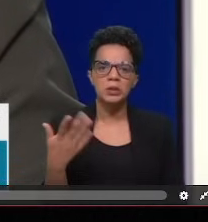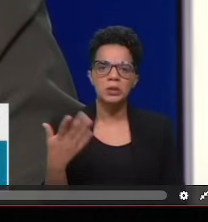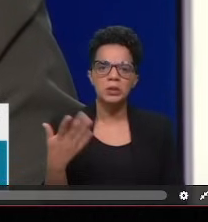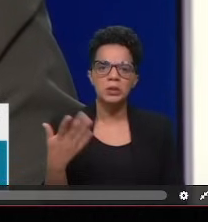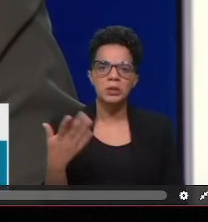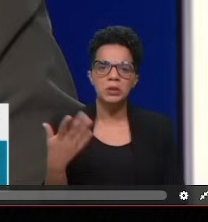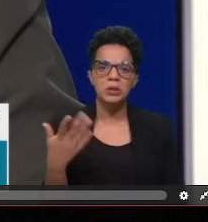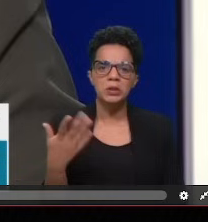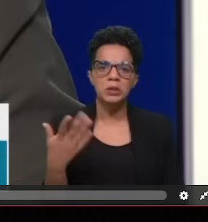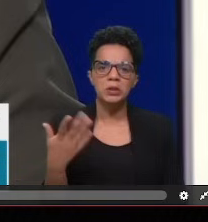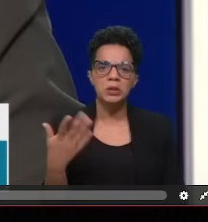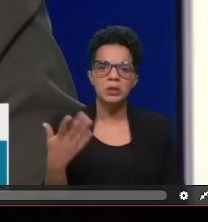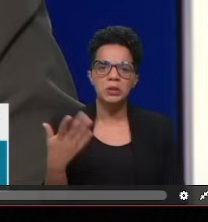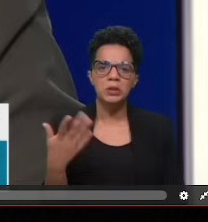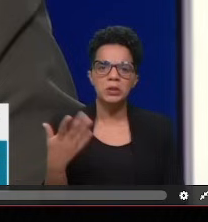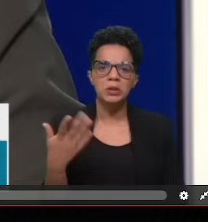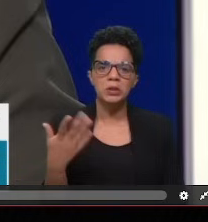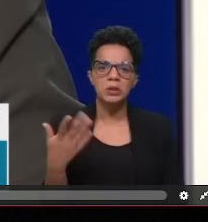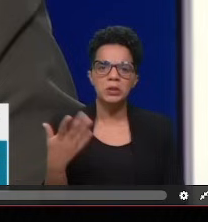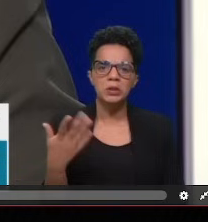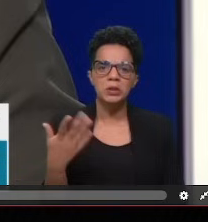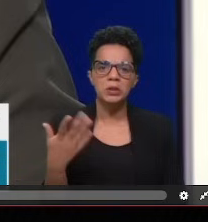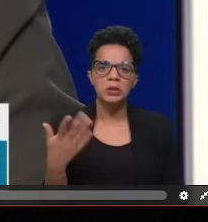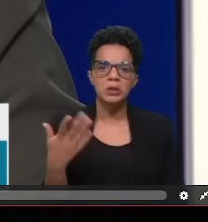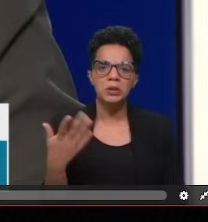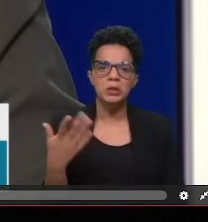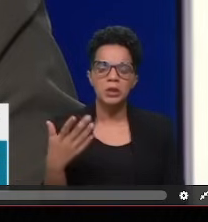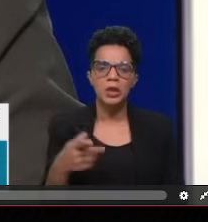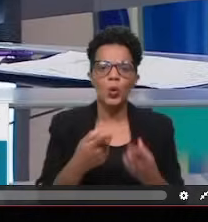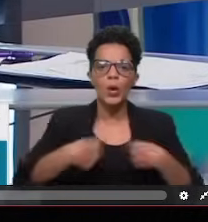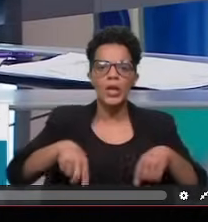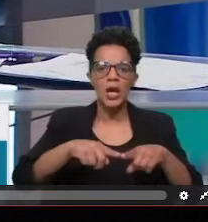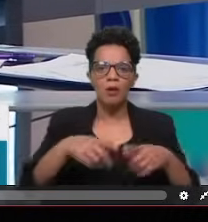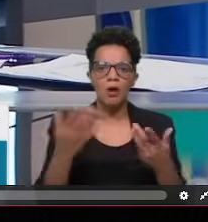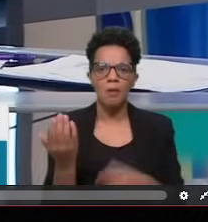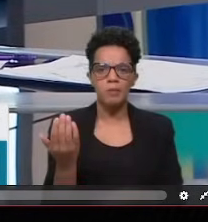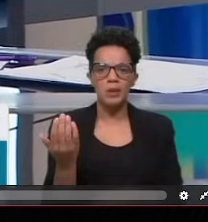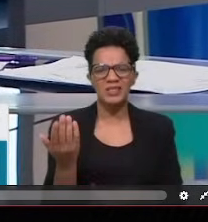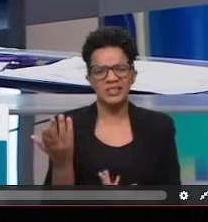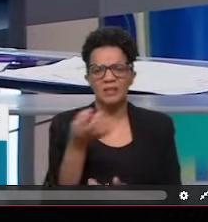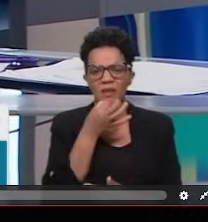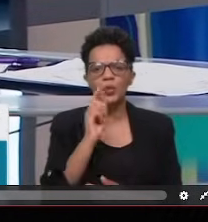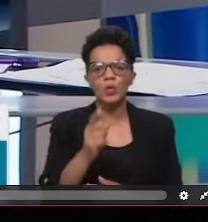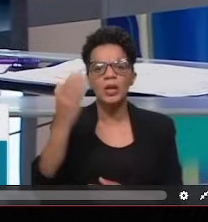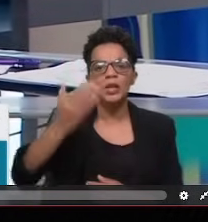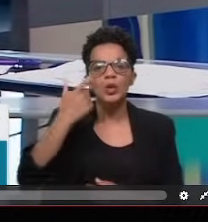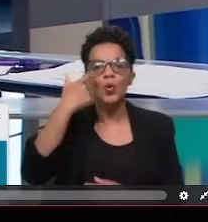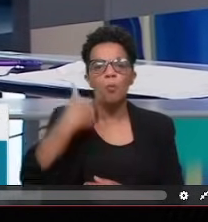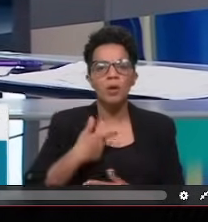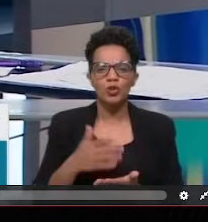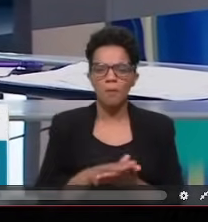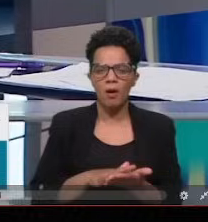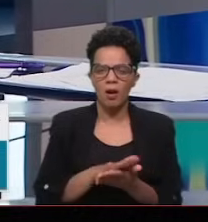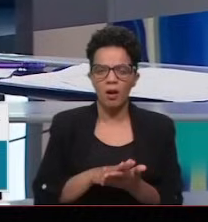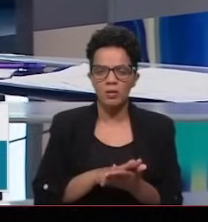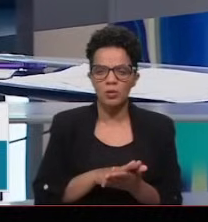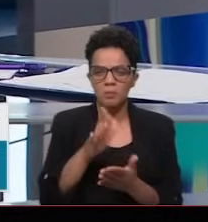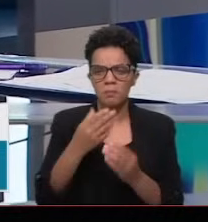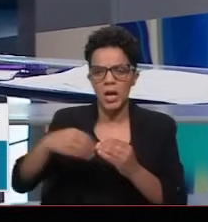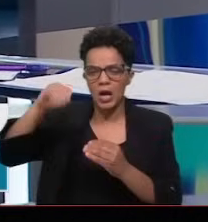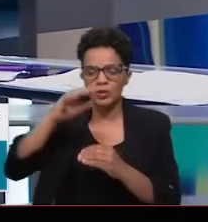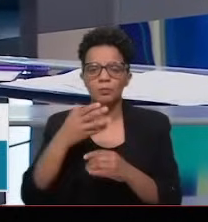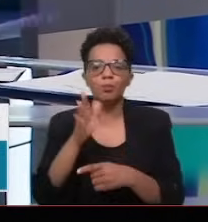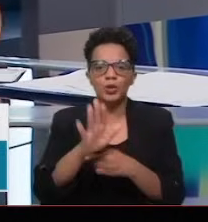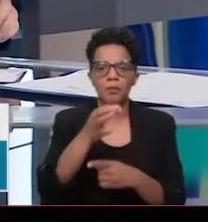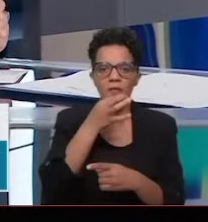não sei se a mesma entidade funciona se a nova entidade funciona da mesma forma mas isso estamos a falar de direitos humanos direitos básicos Mas vamos mais longe quando falamos por